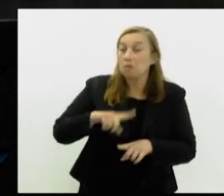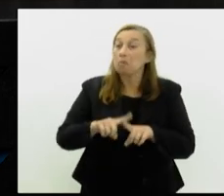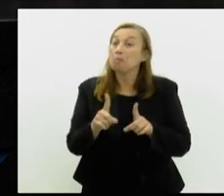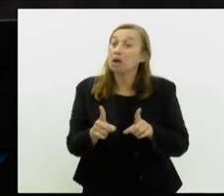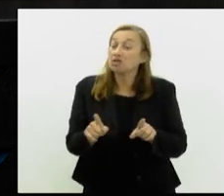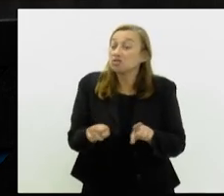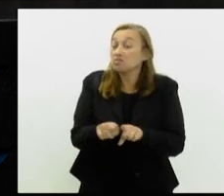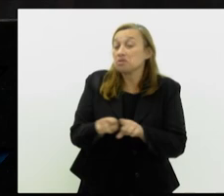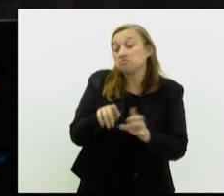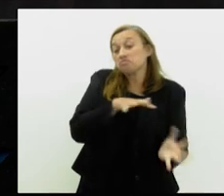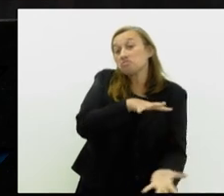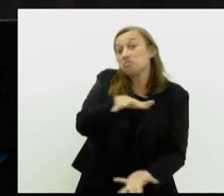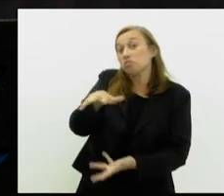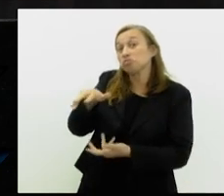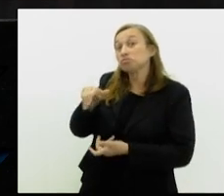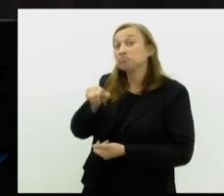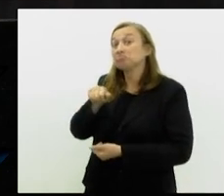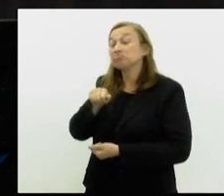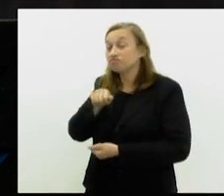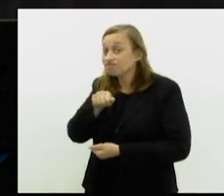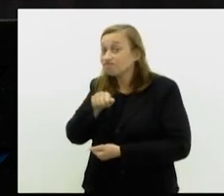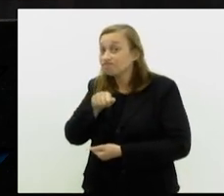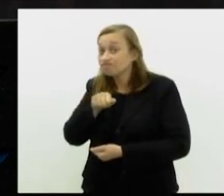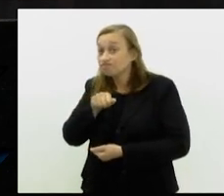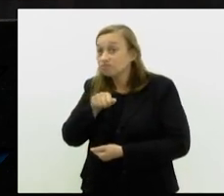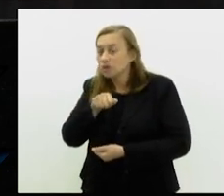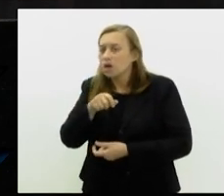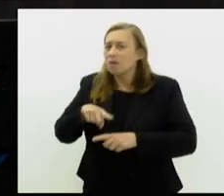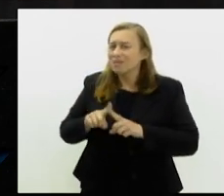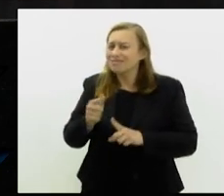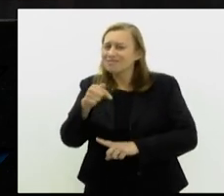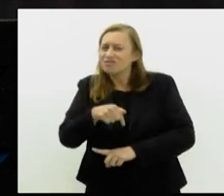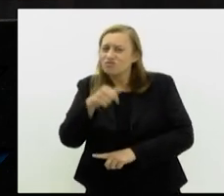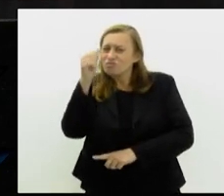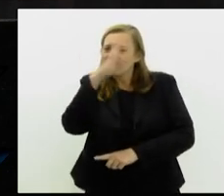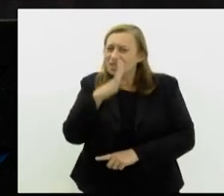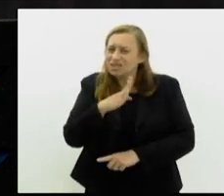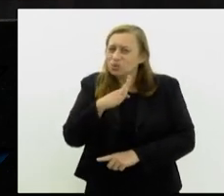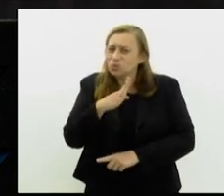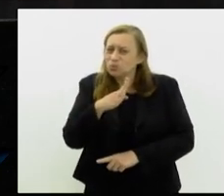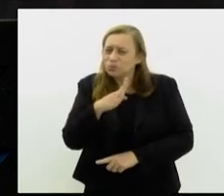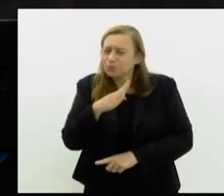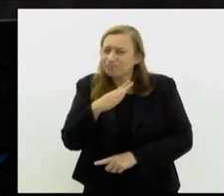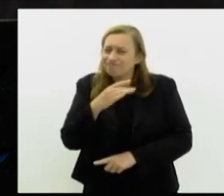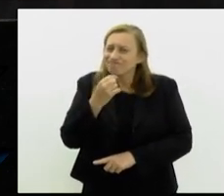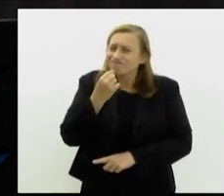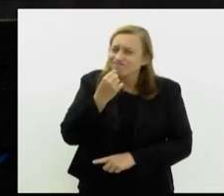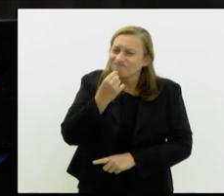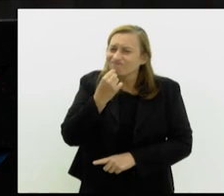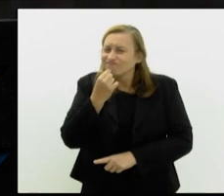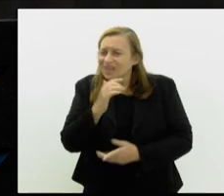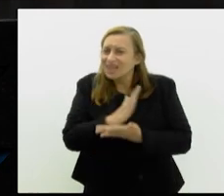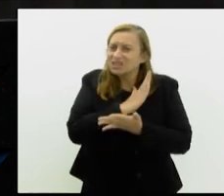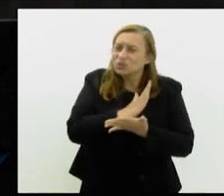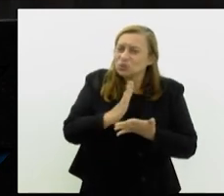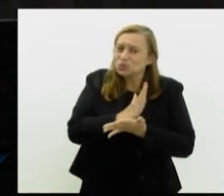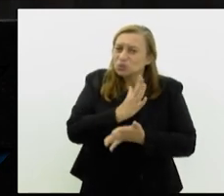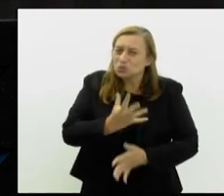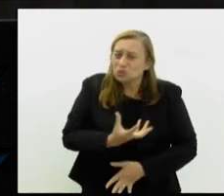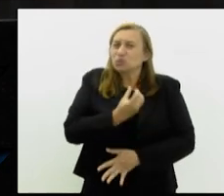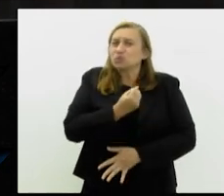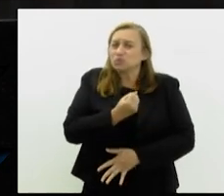sobretudo no mundo né mas aqui no Brasil nós somos às vezes